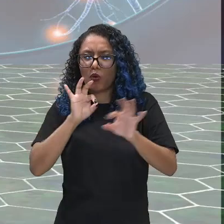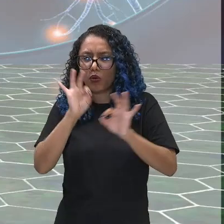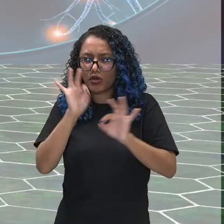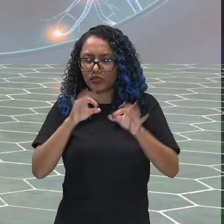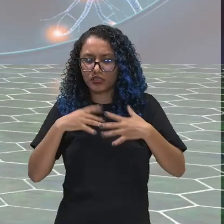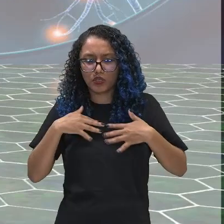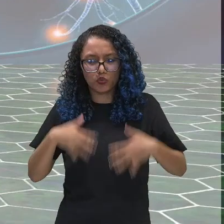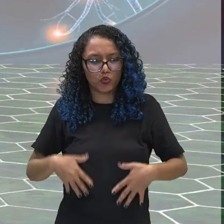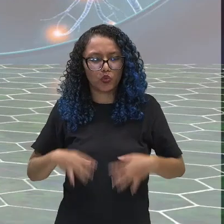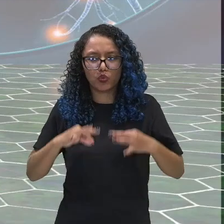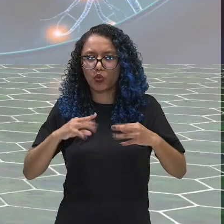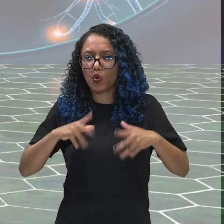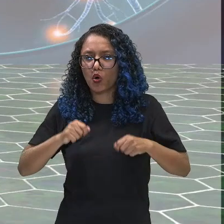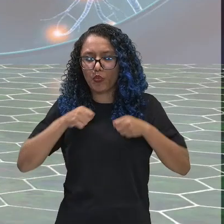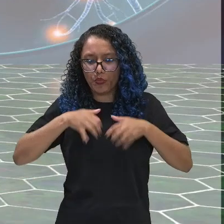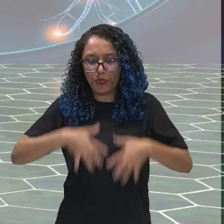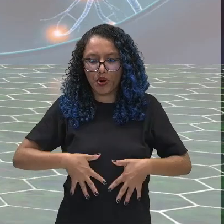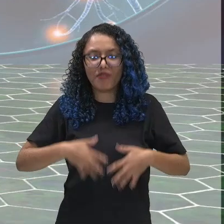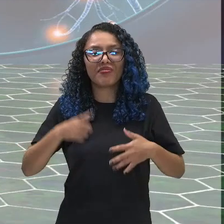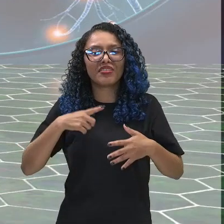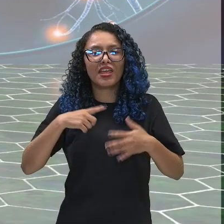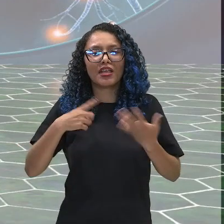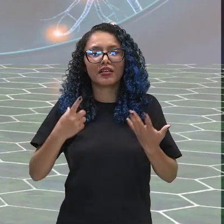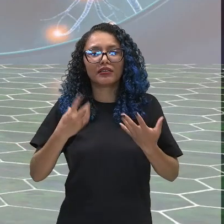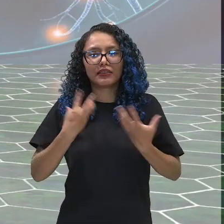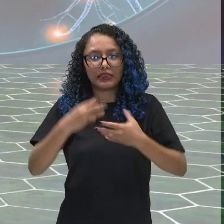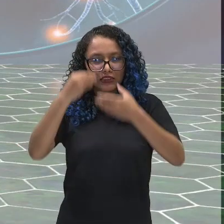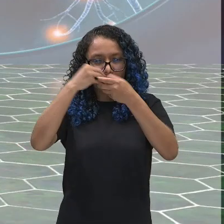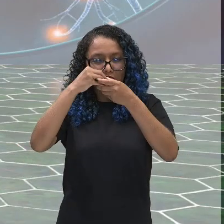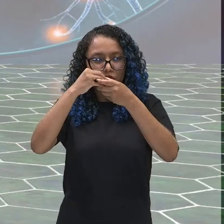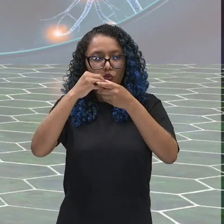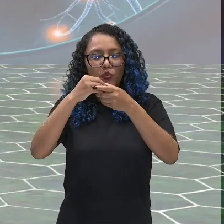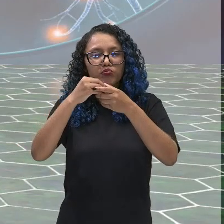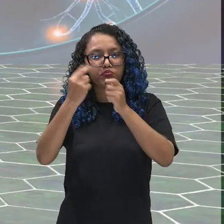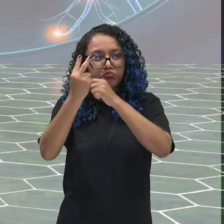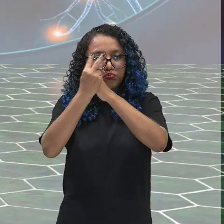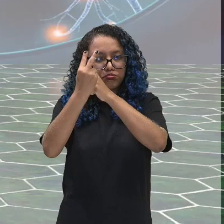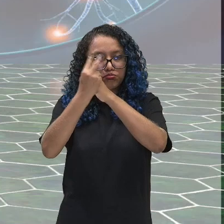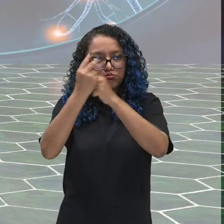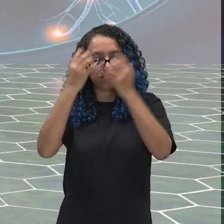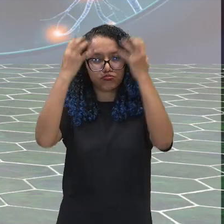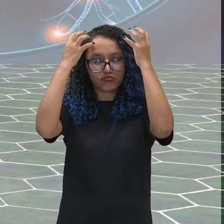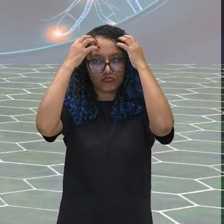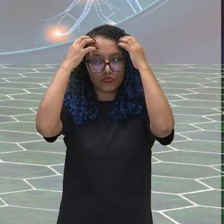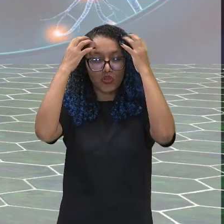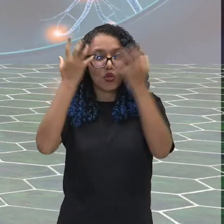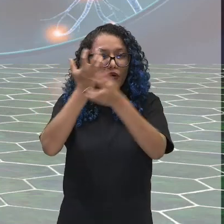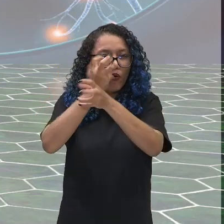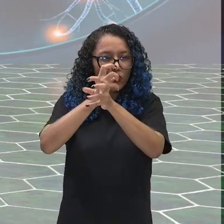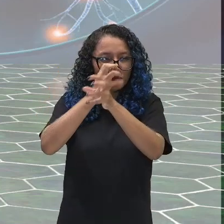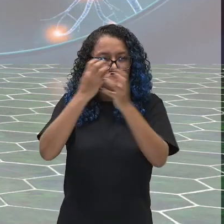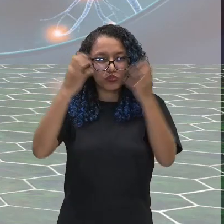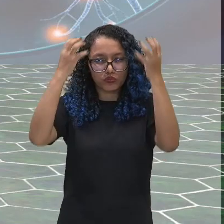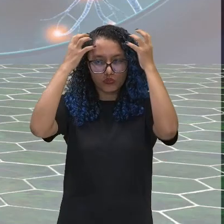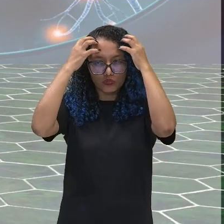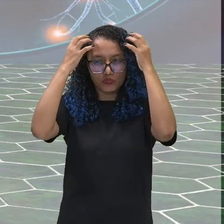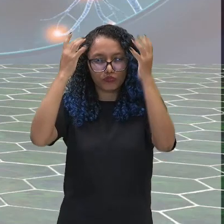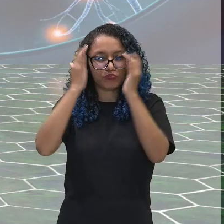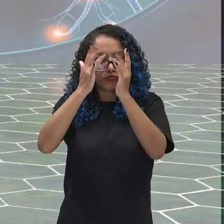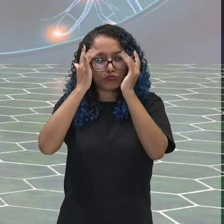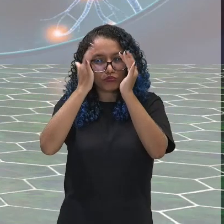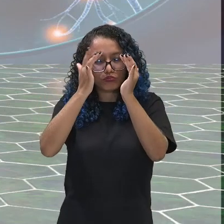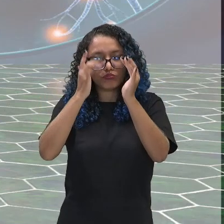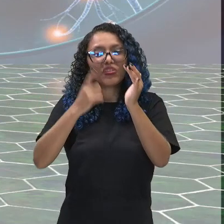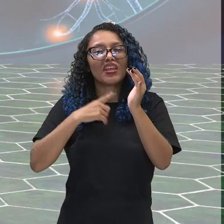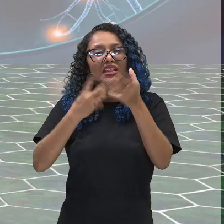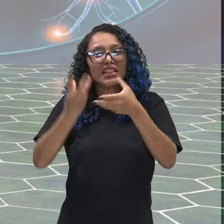né? Presente aqui na nossa dentro, protegido pela caixa craniana aqui, né? Está o